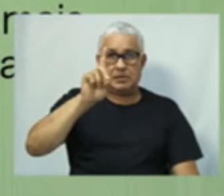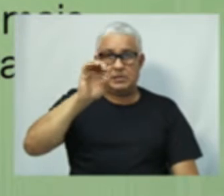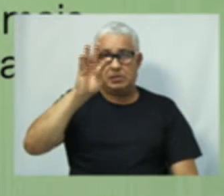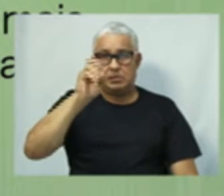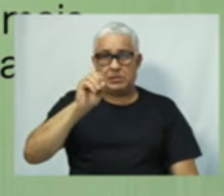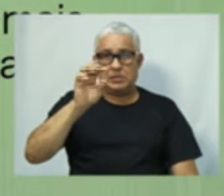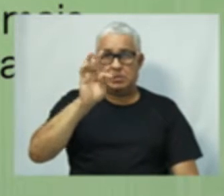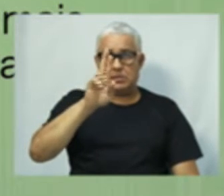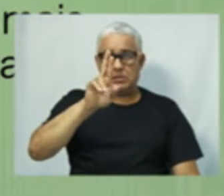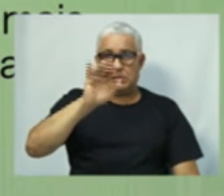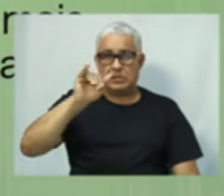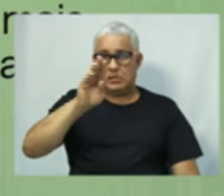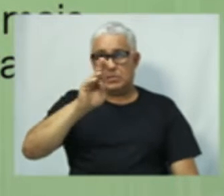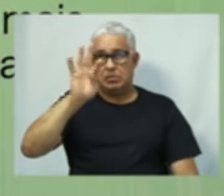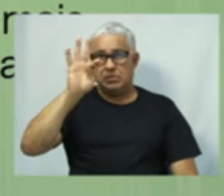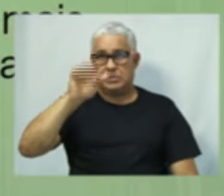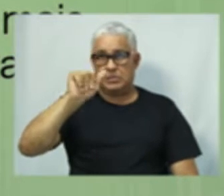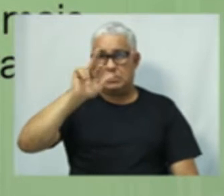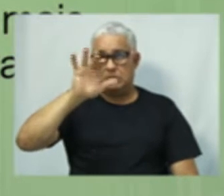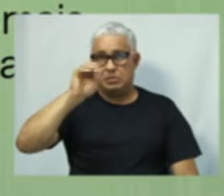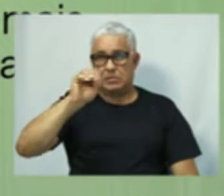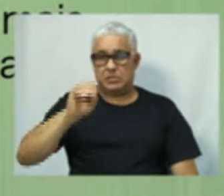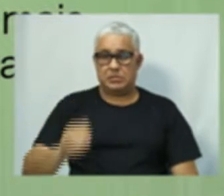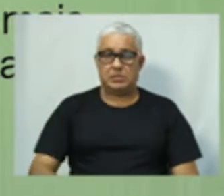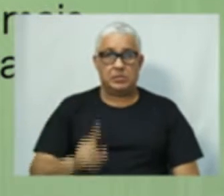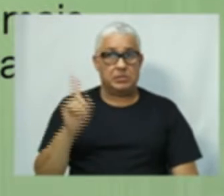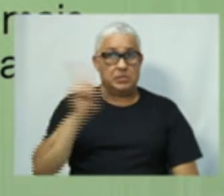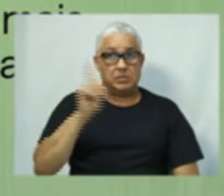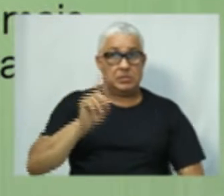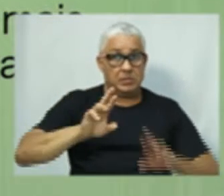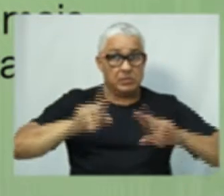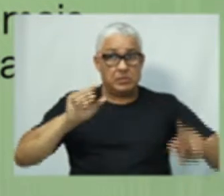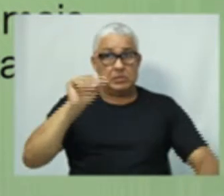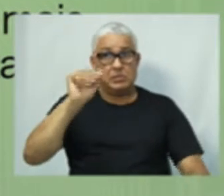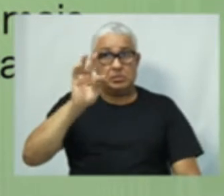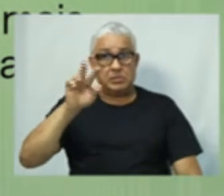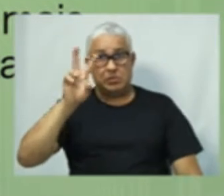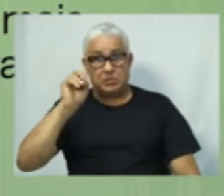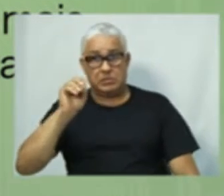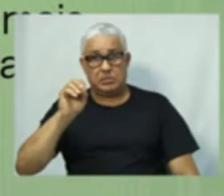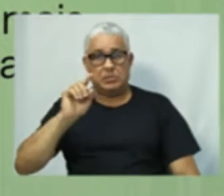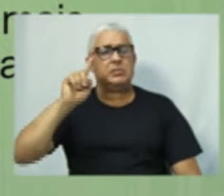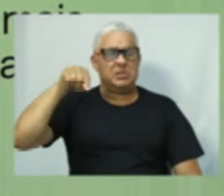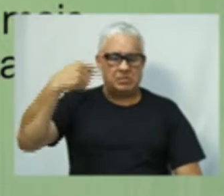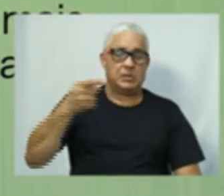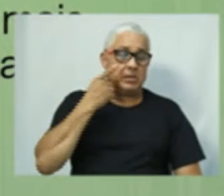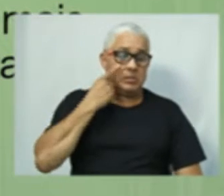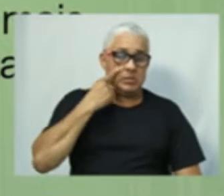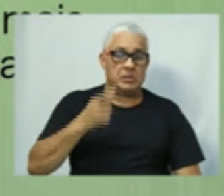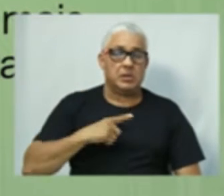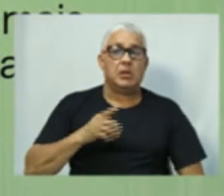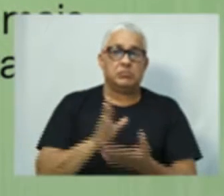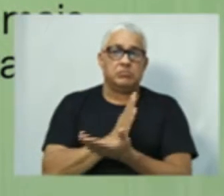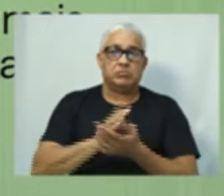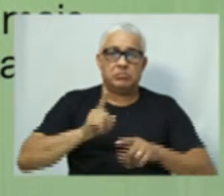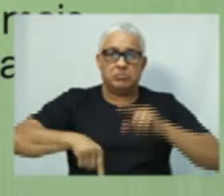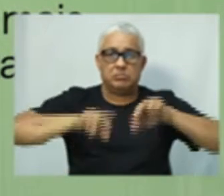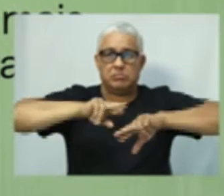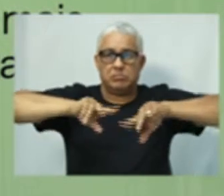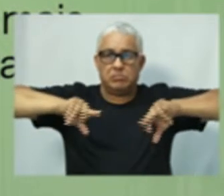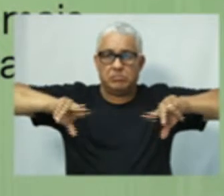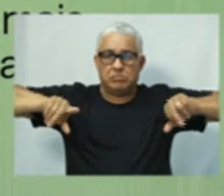Ele não é acumulativo, né? Portanto, não é em sequência. Mas a gente vai ver mais à frente. Existem alguns produtos,